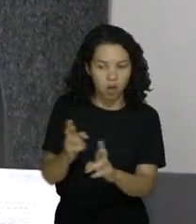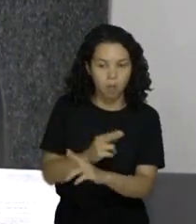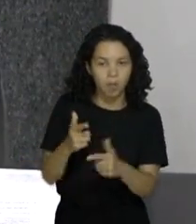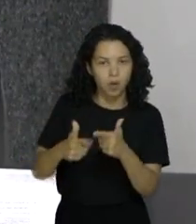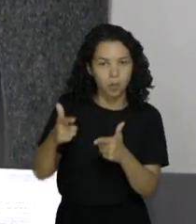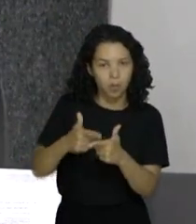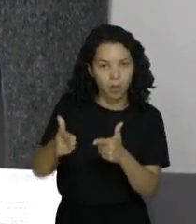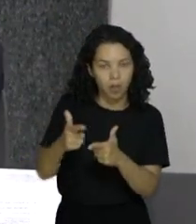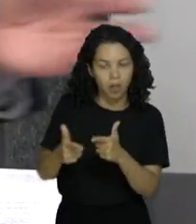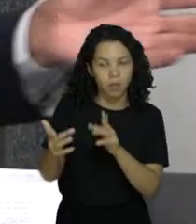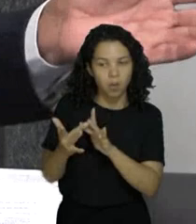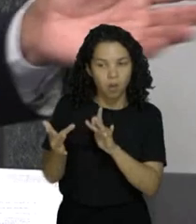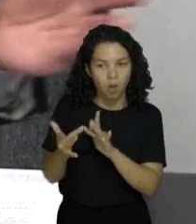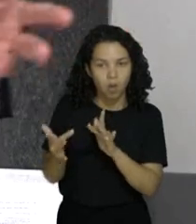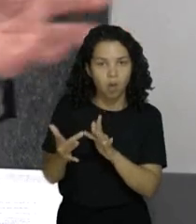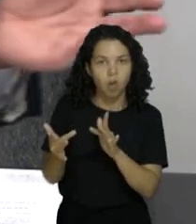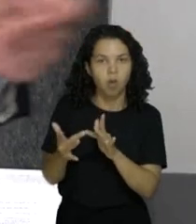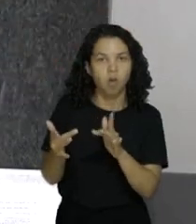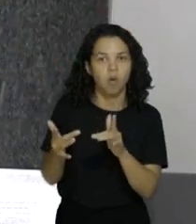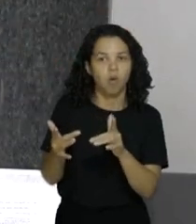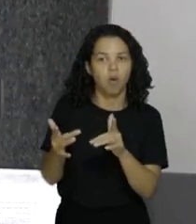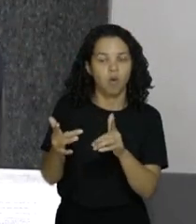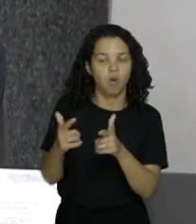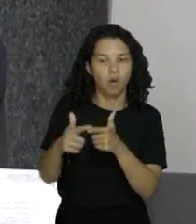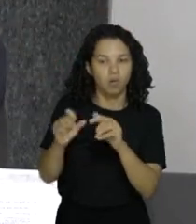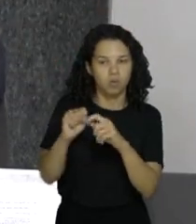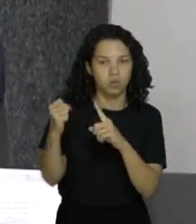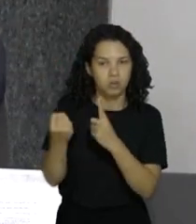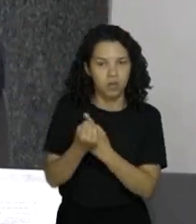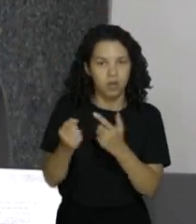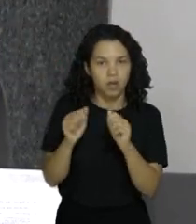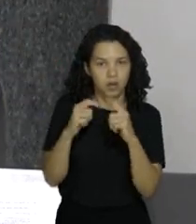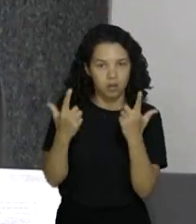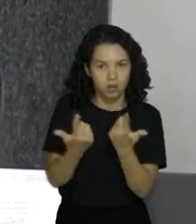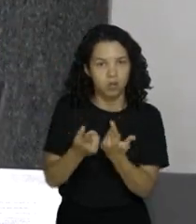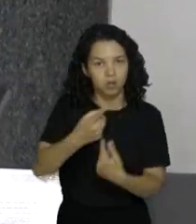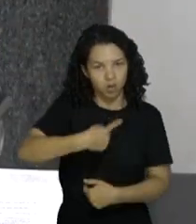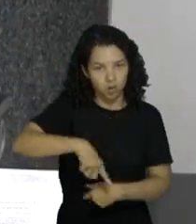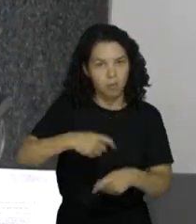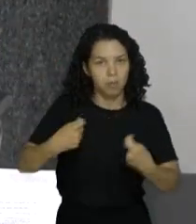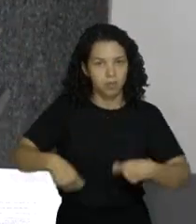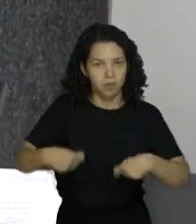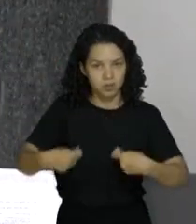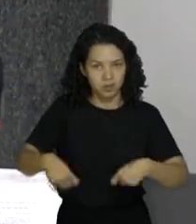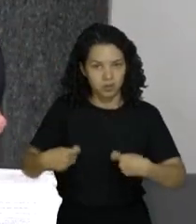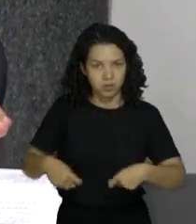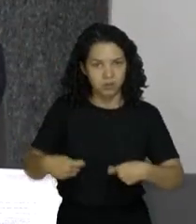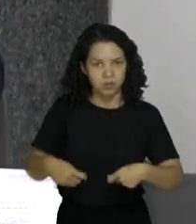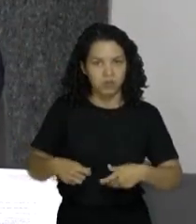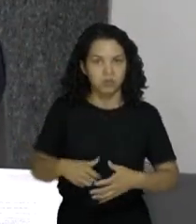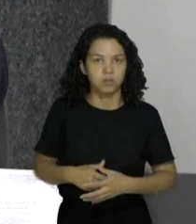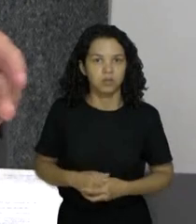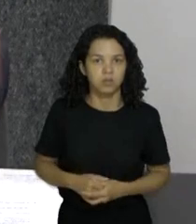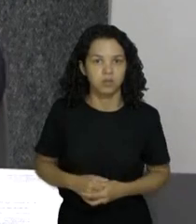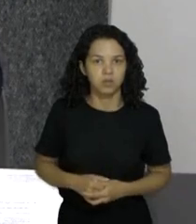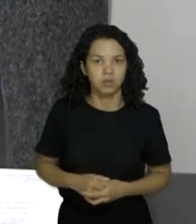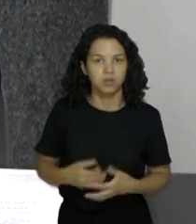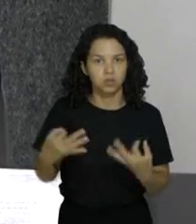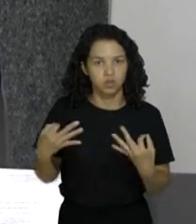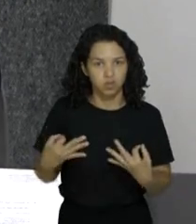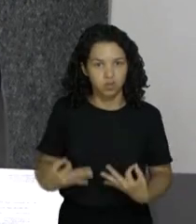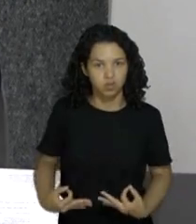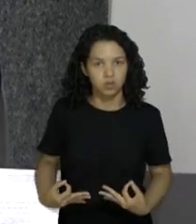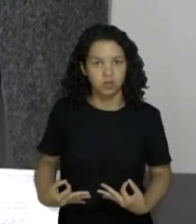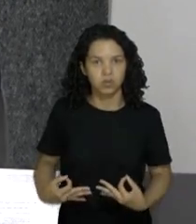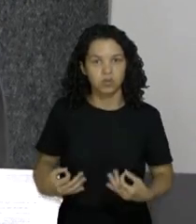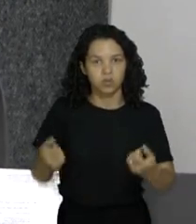sociedade com Assembleia Legislativa é a nossa é a nossa missão é isso que nós precisamos então só questão de fazer justiça em relação